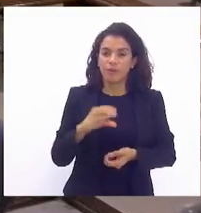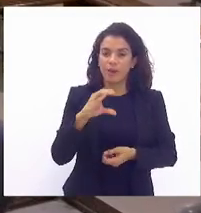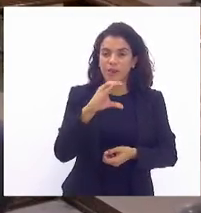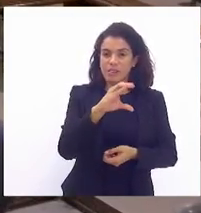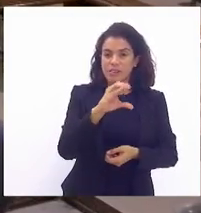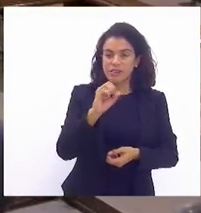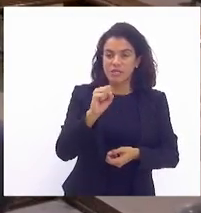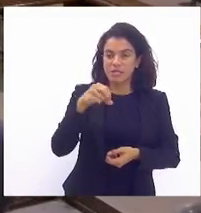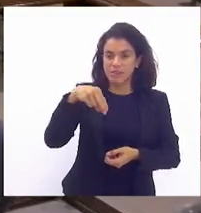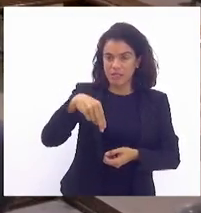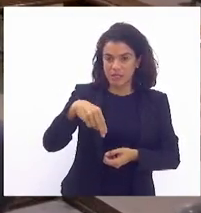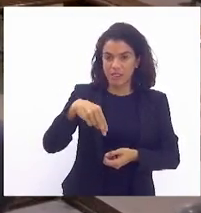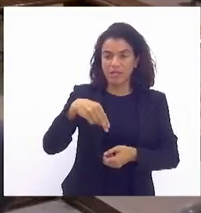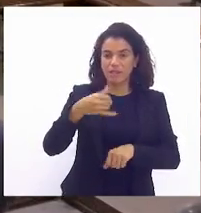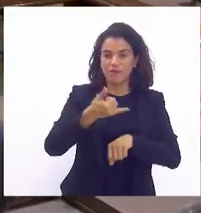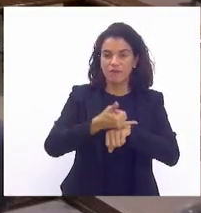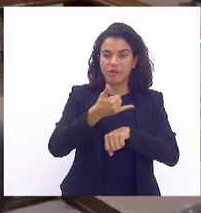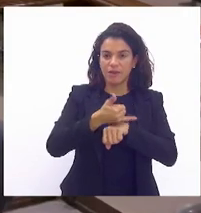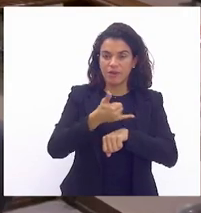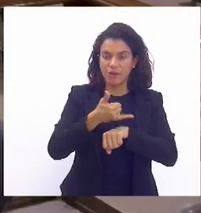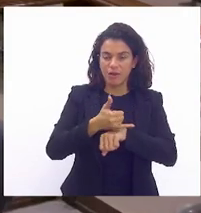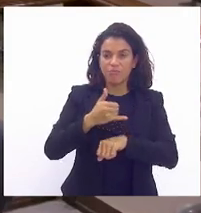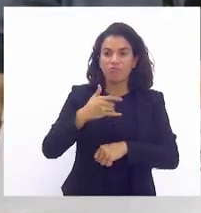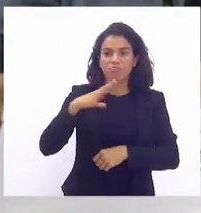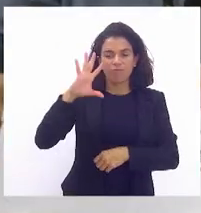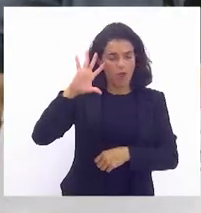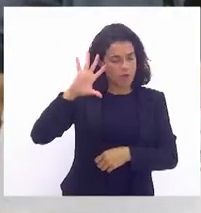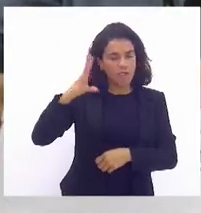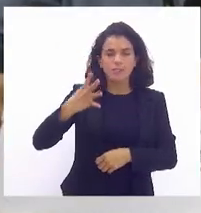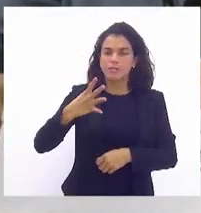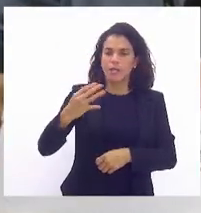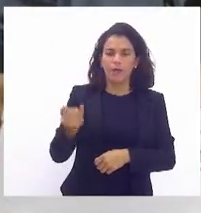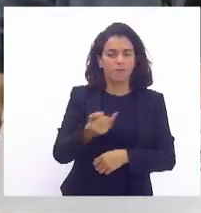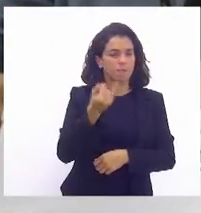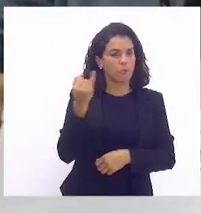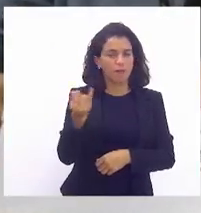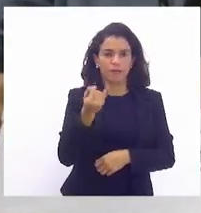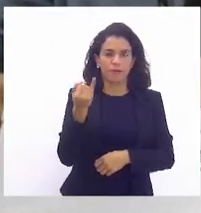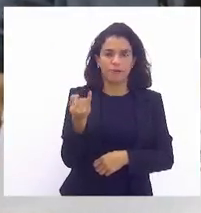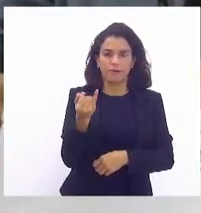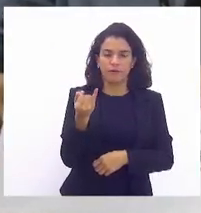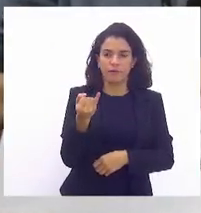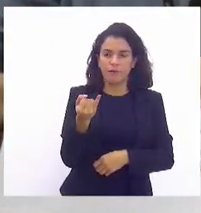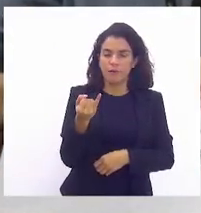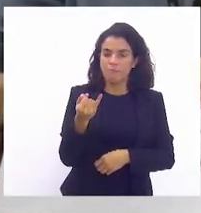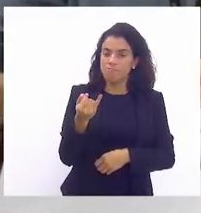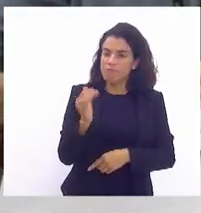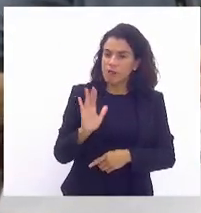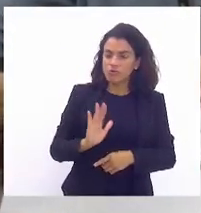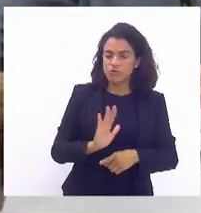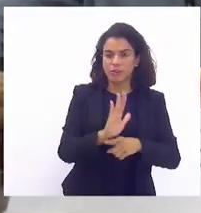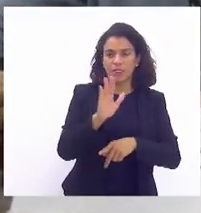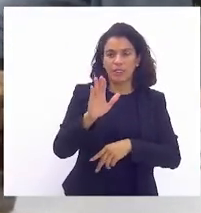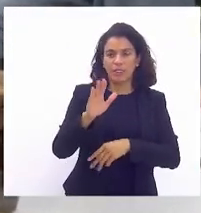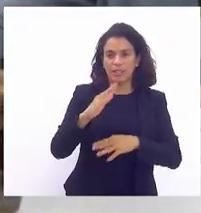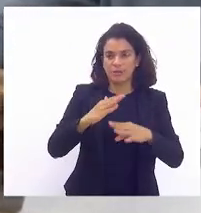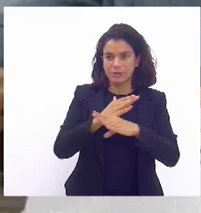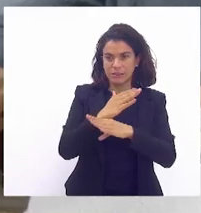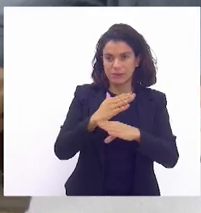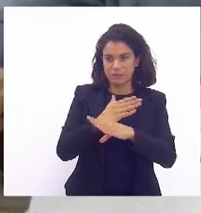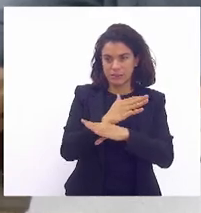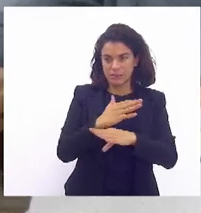Volta Redonda. Eu disse e digo, a CCN é muito importante para a cidade, no que tange